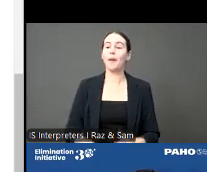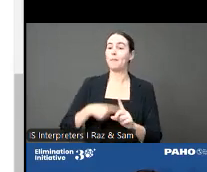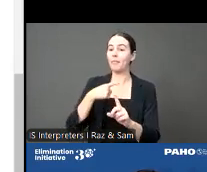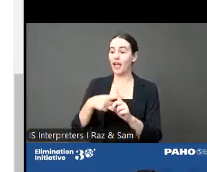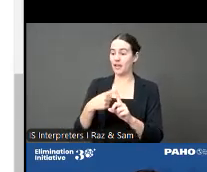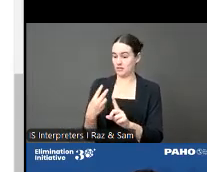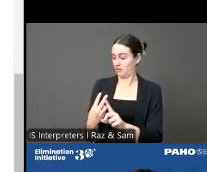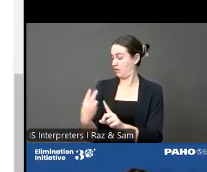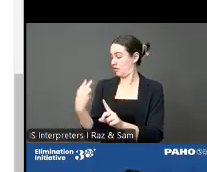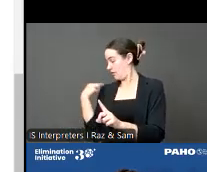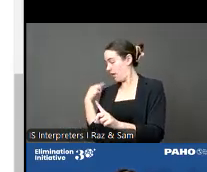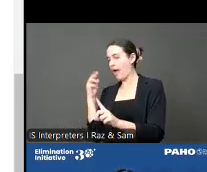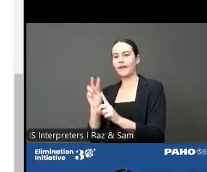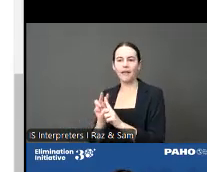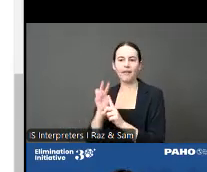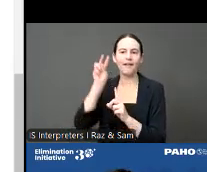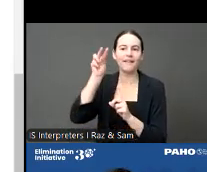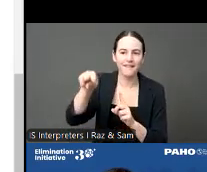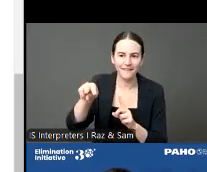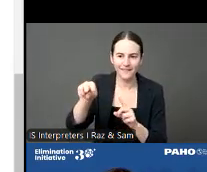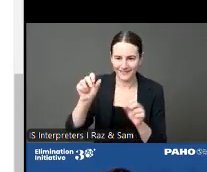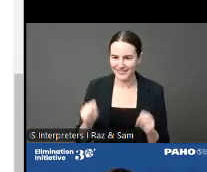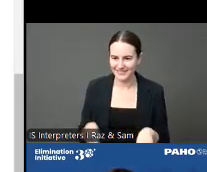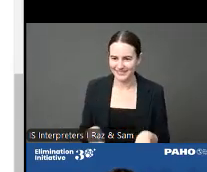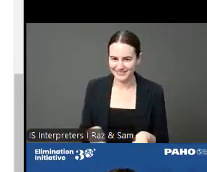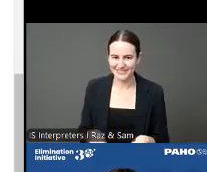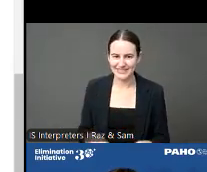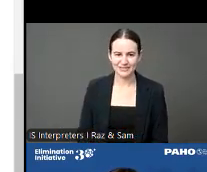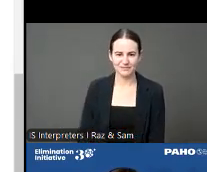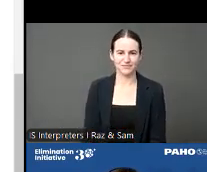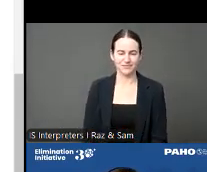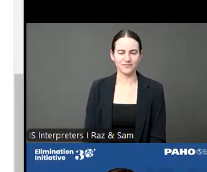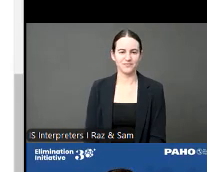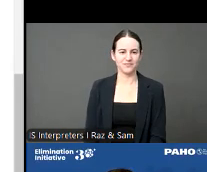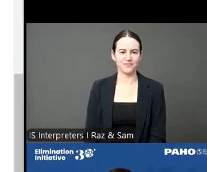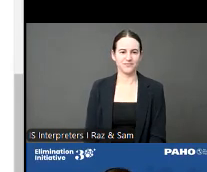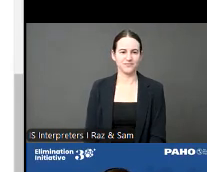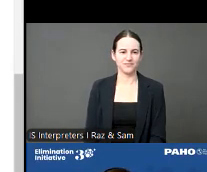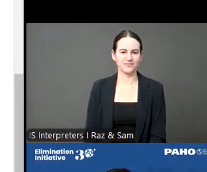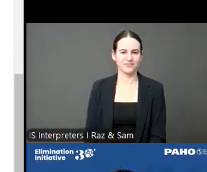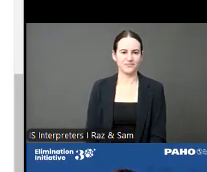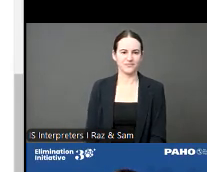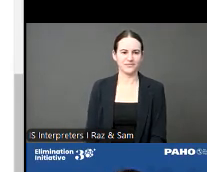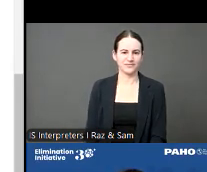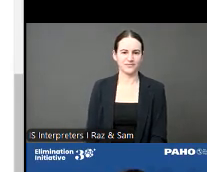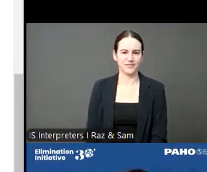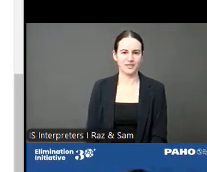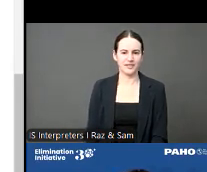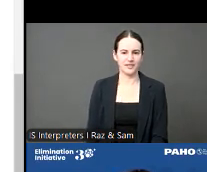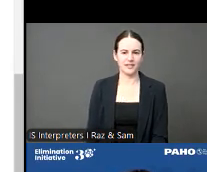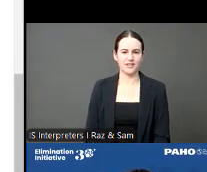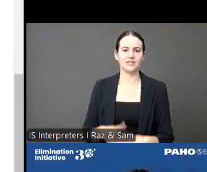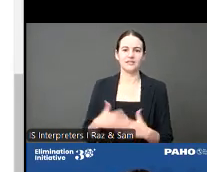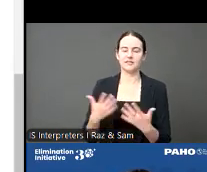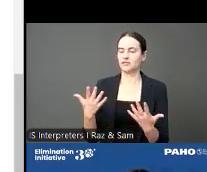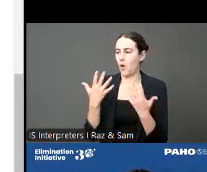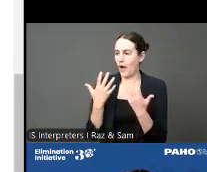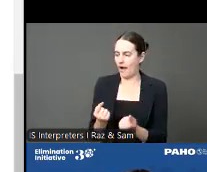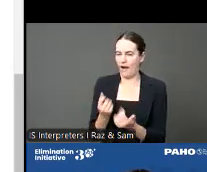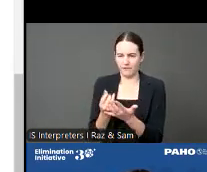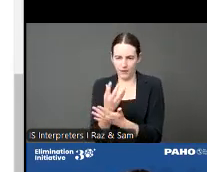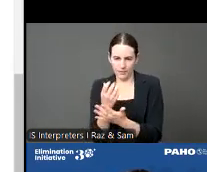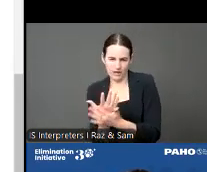linha vertical é 2024, baseado na melhor informação que temos das organizações que trabalham